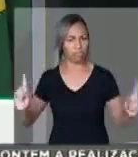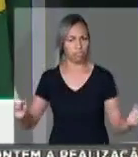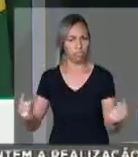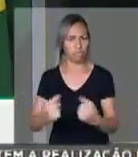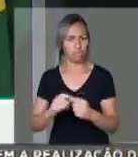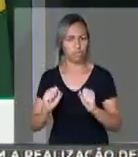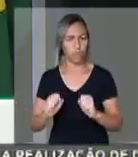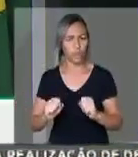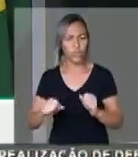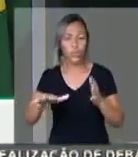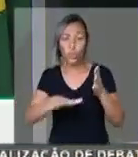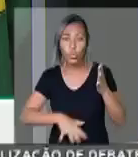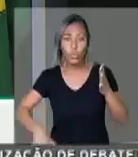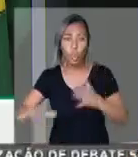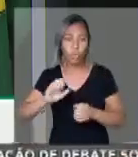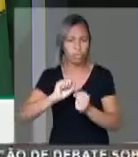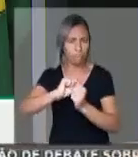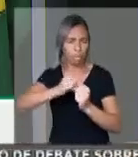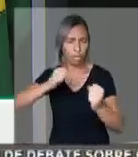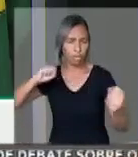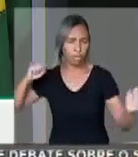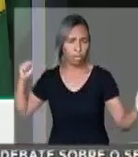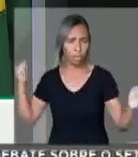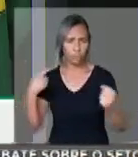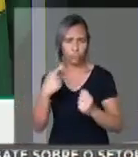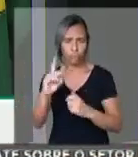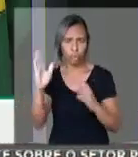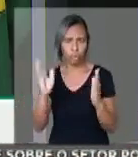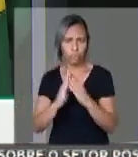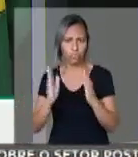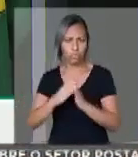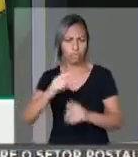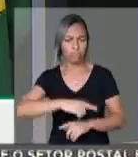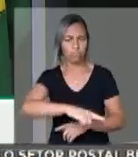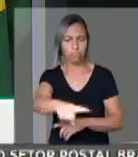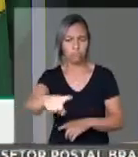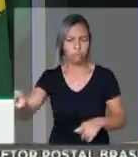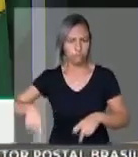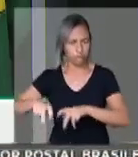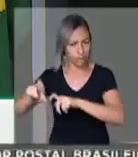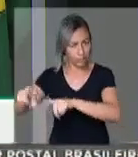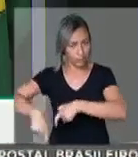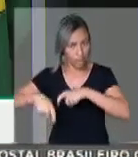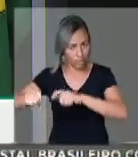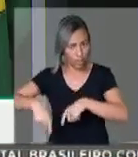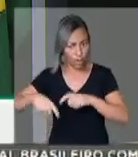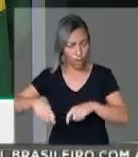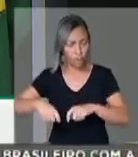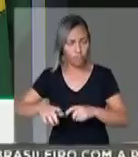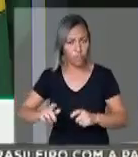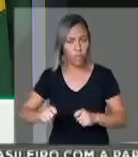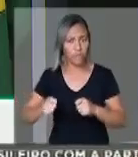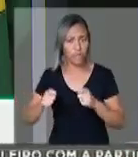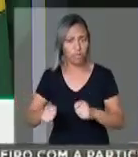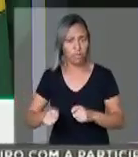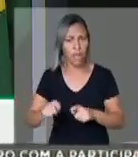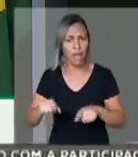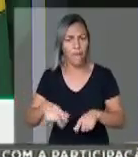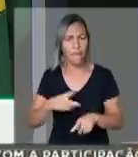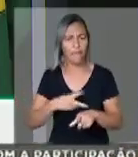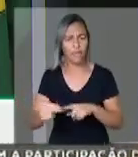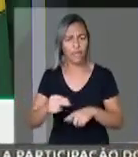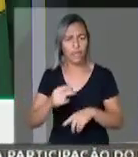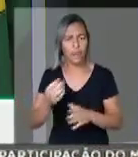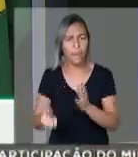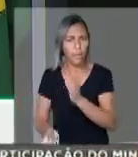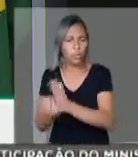domicílio consiste em toda a extensão da área do seu imóvel. Posso aqui afirmar sem medo que isso é uma